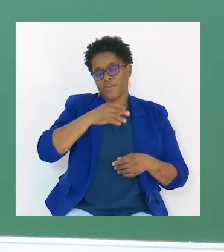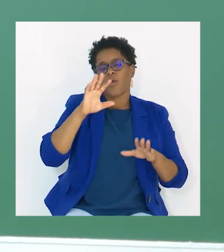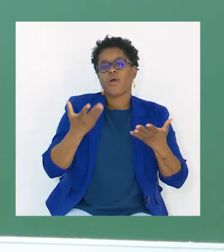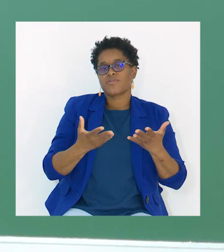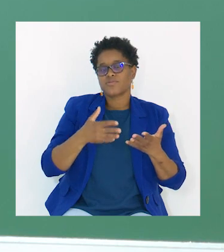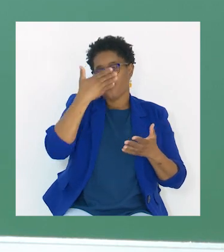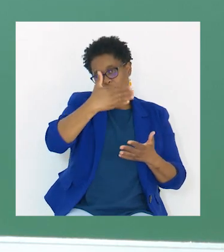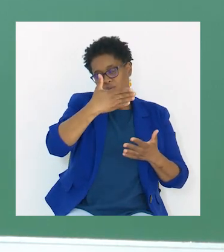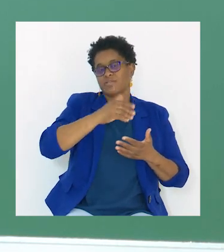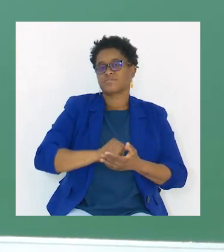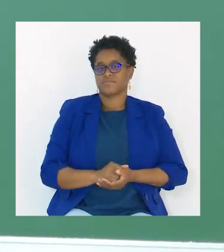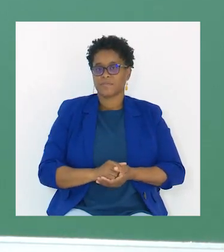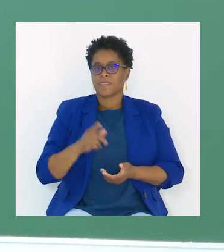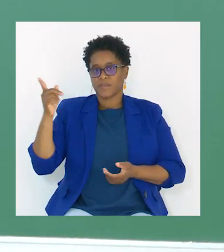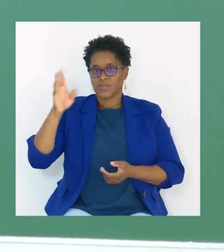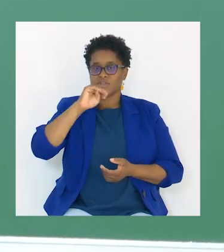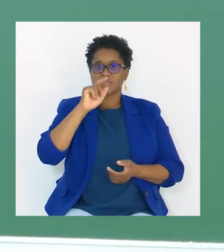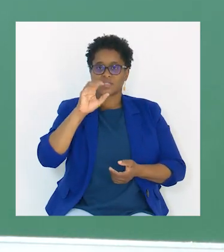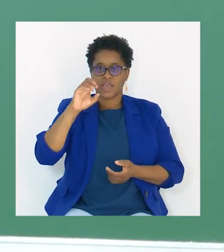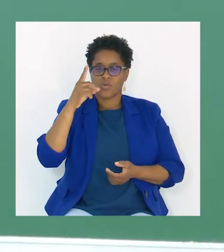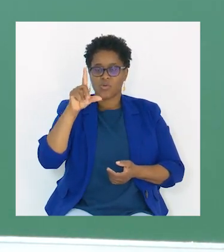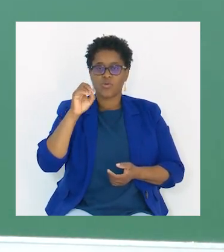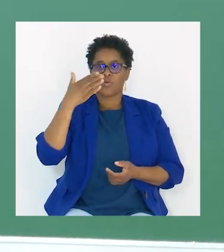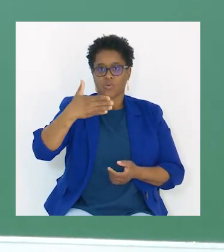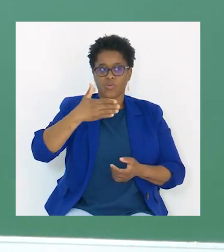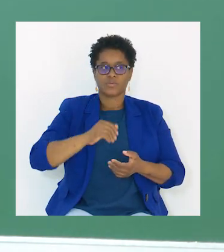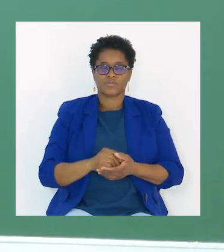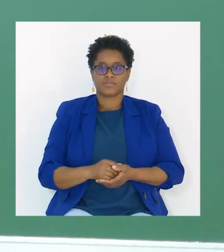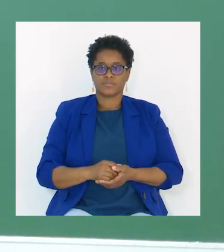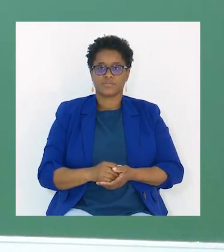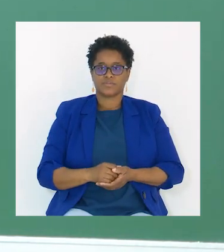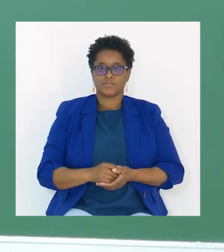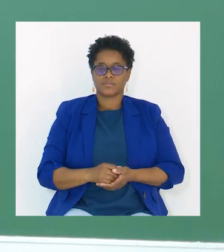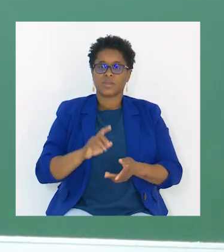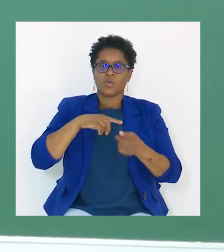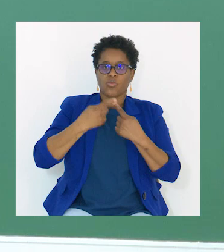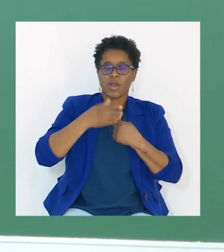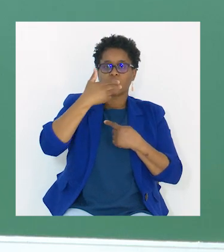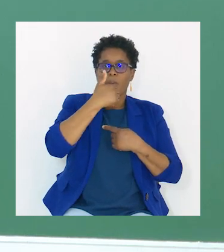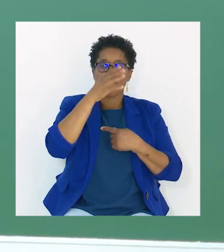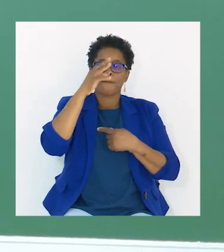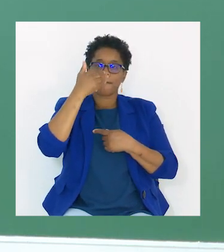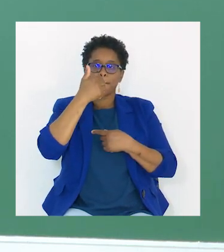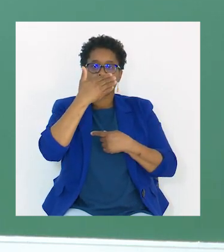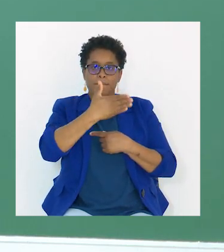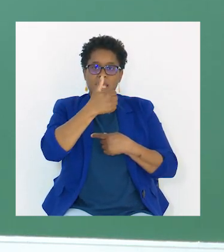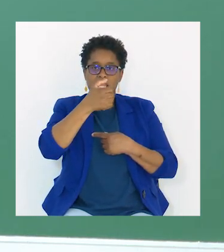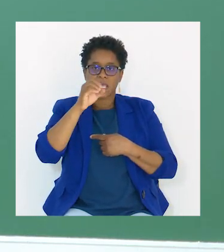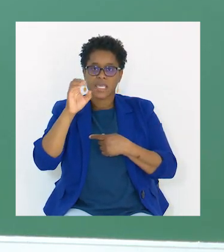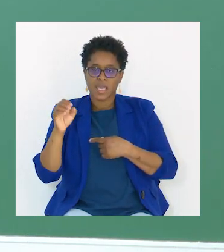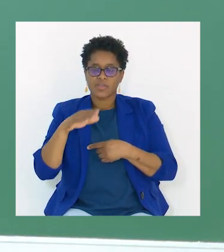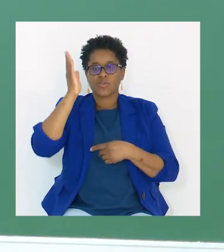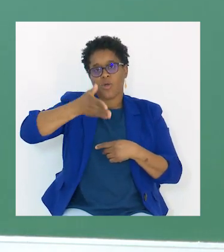quanto? Fica 1. Então ali temos século 1. O ano 1500,